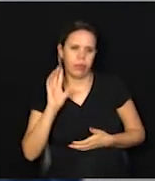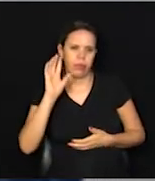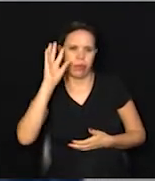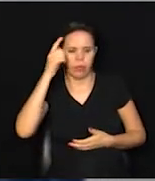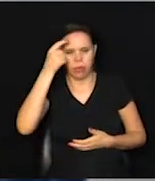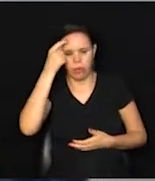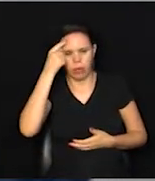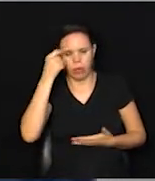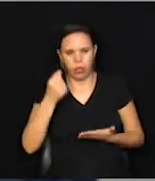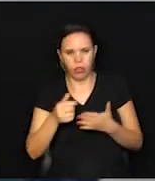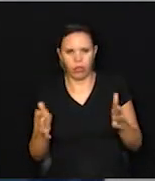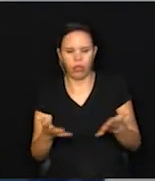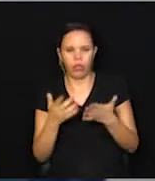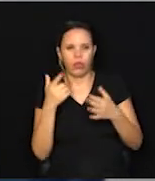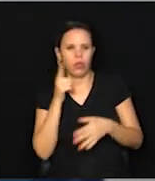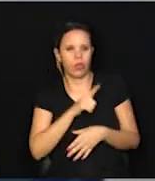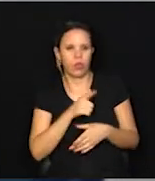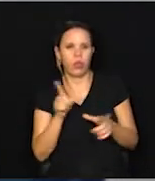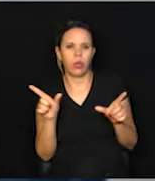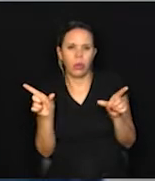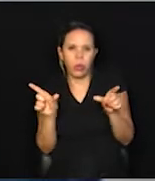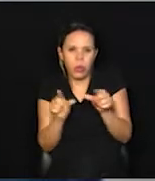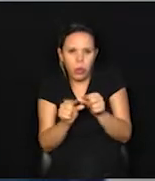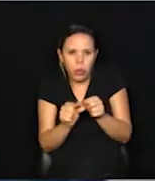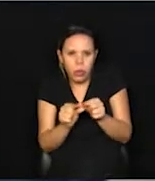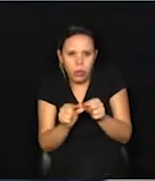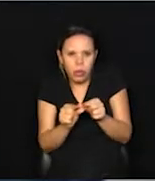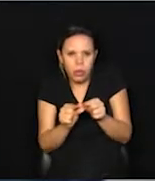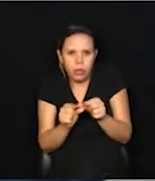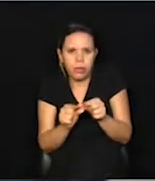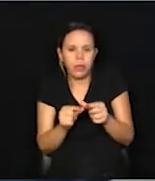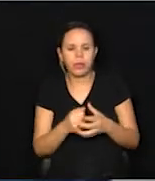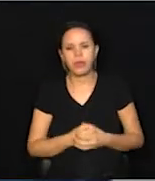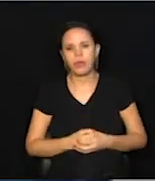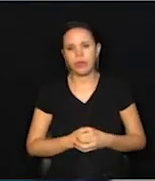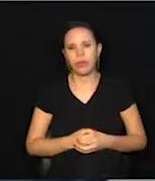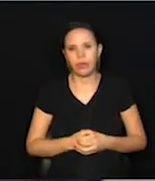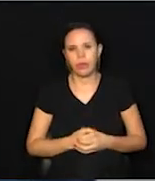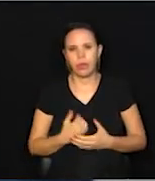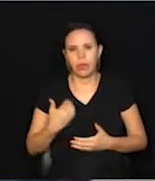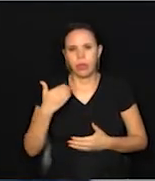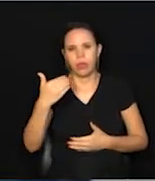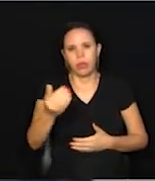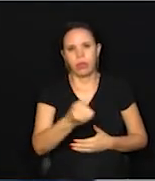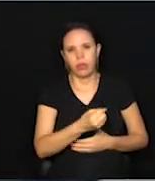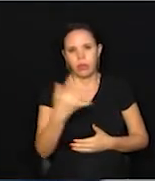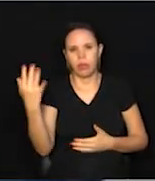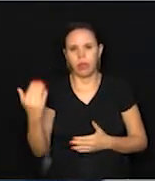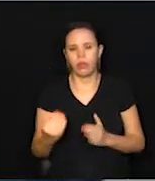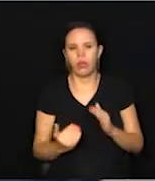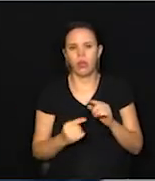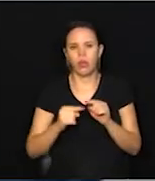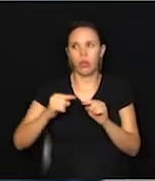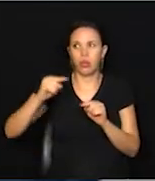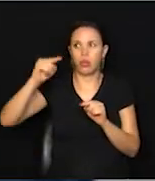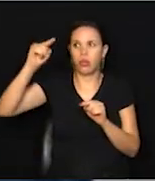população colaborando, consigamos amenizar essa próxima subida, a próxima